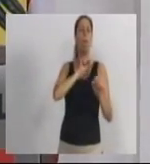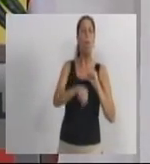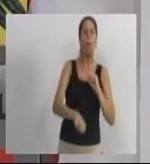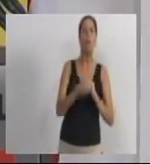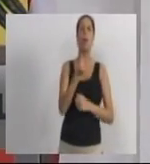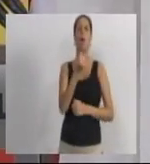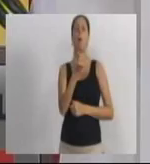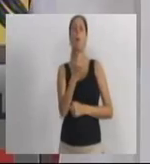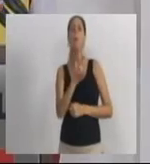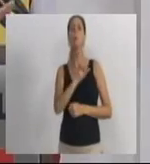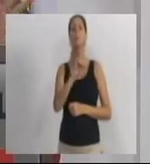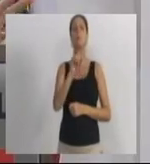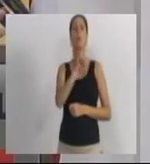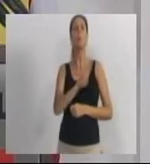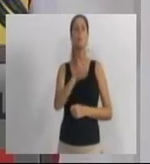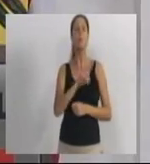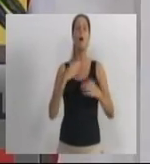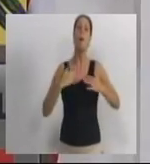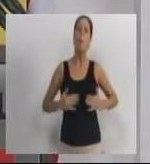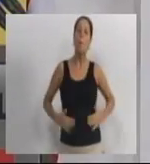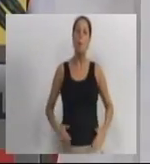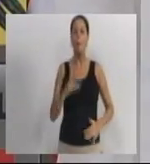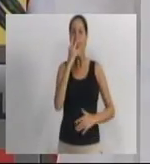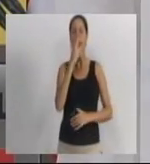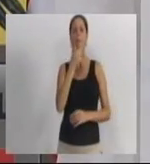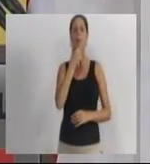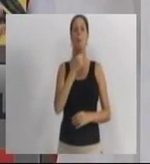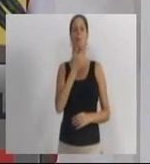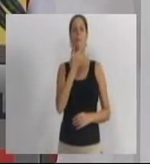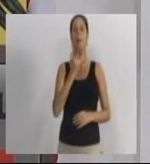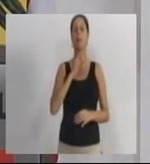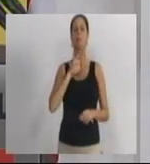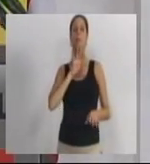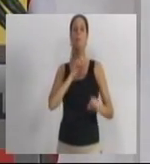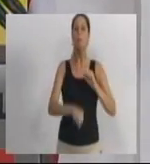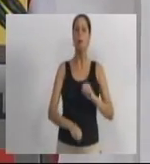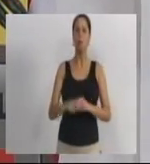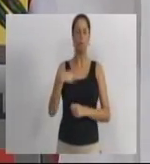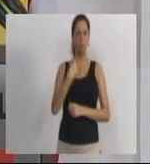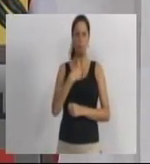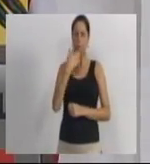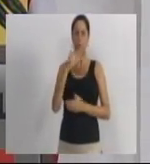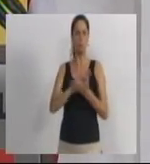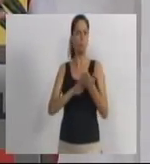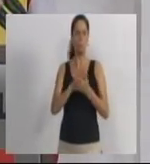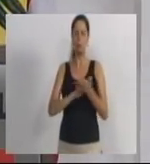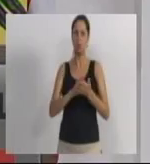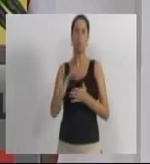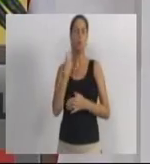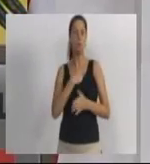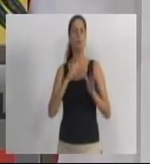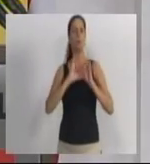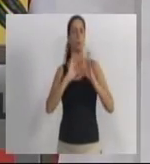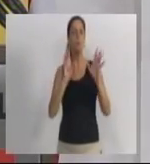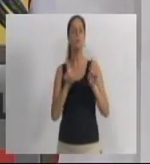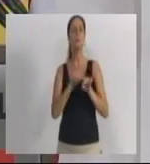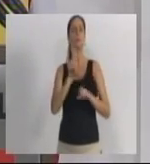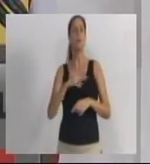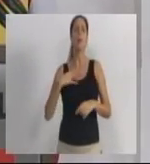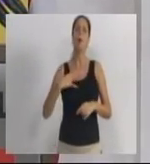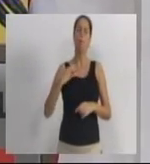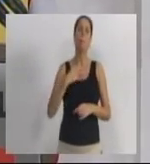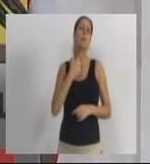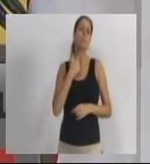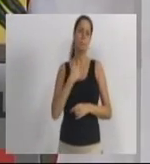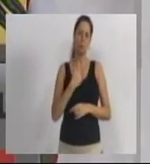para isso. Ninguém pediu nada, nós não, as mulheres não pediram nada. Nós, então, nos reunimos,